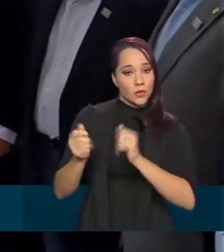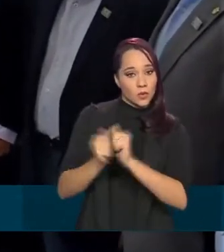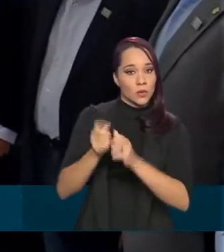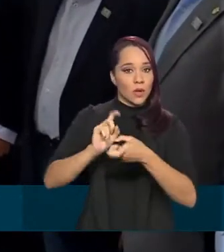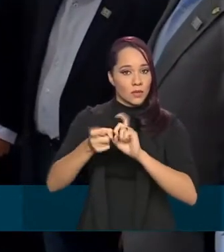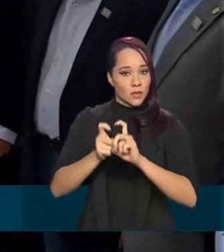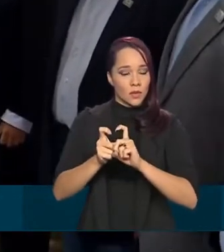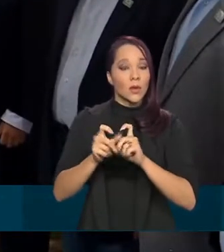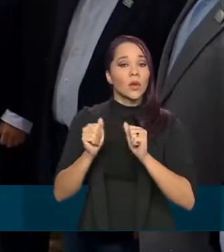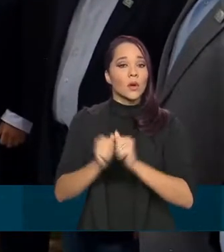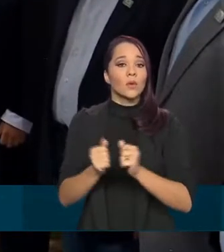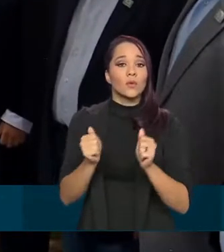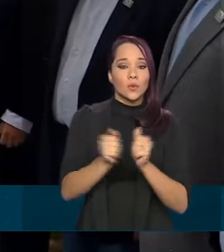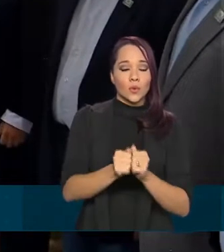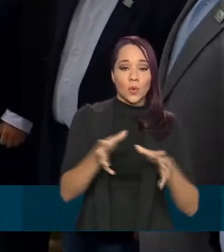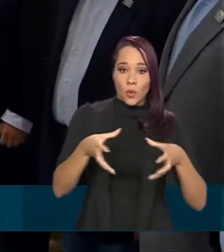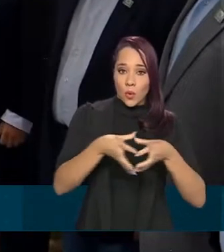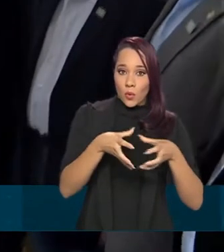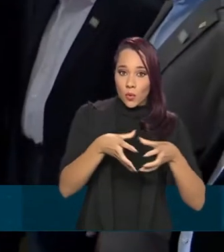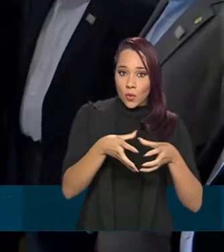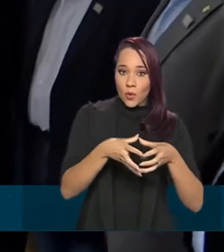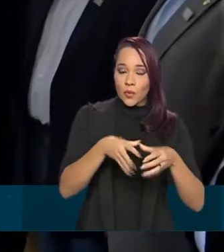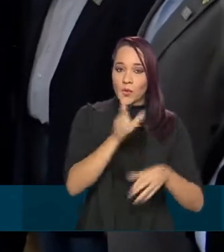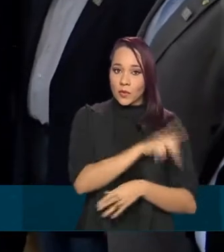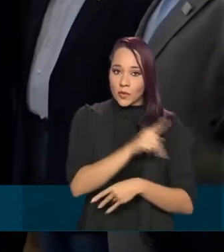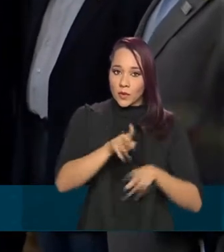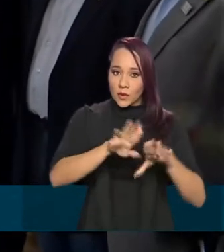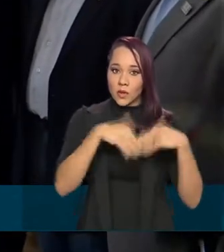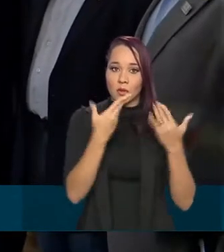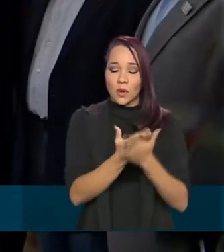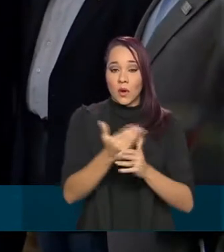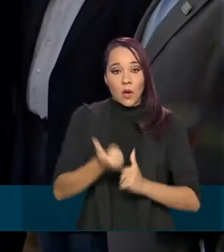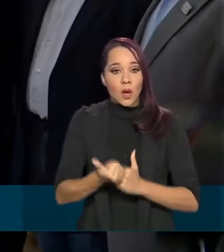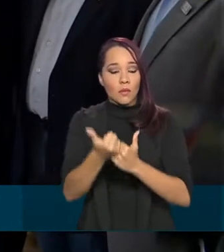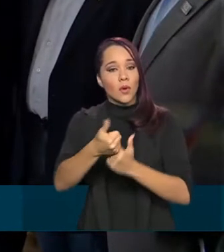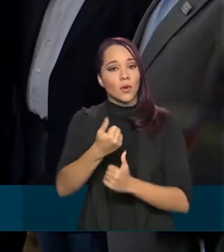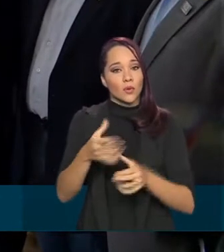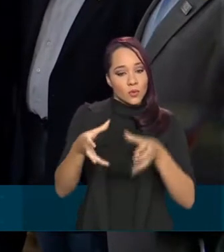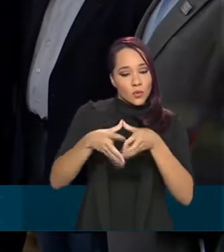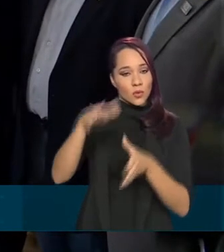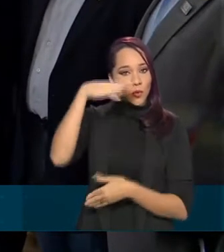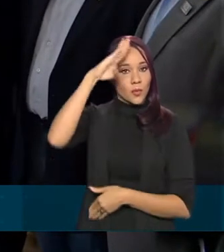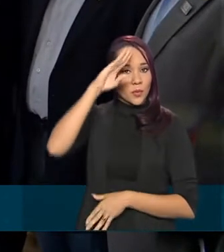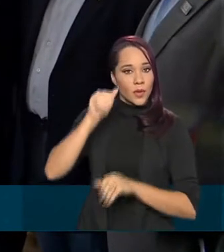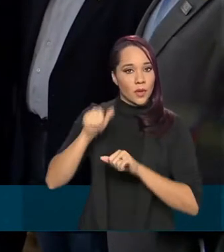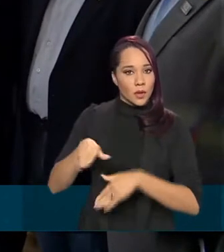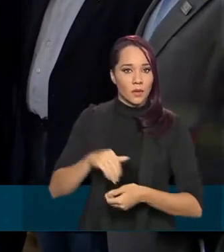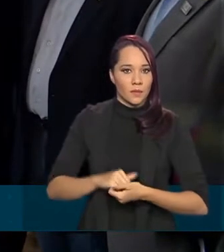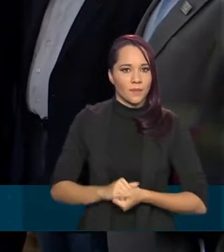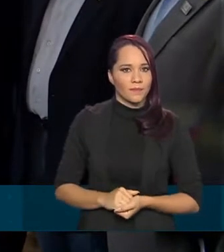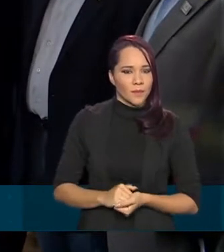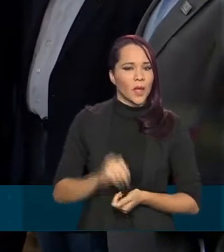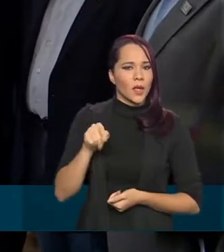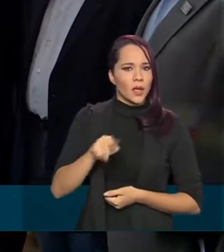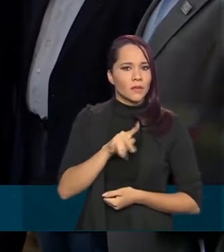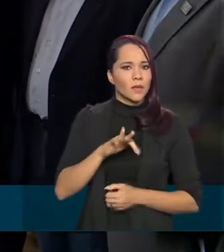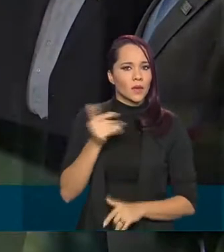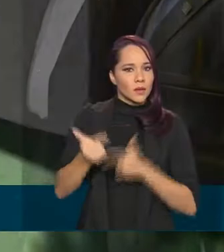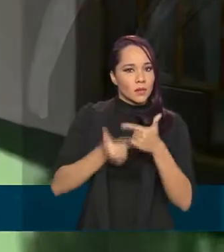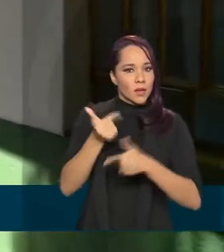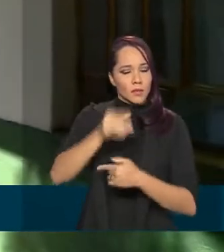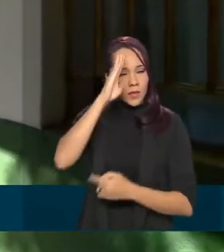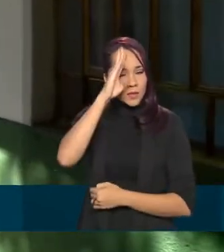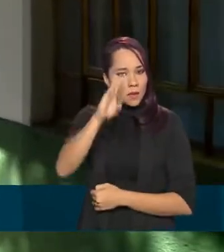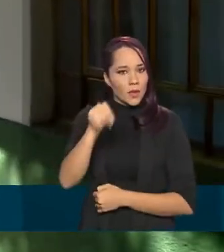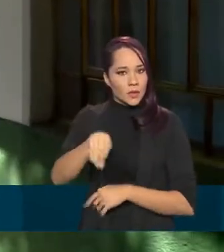participação do corpo docente da escola, com apoio dos militares. Os militares vão atuar